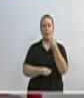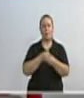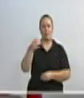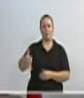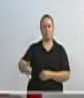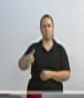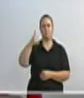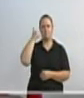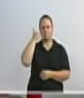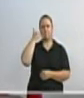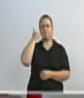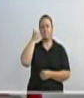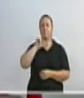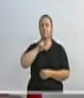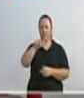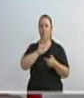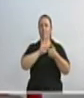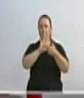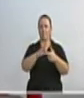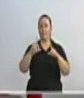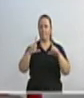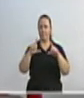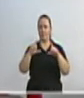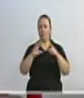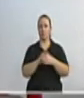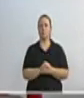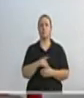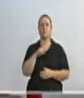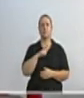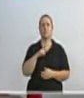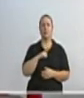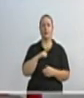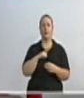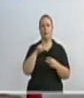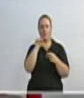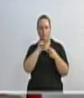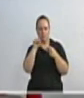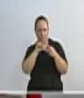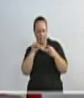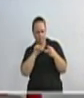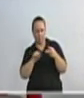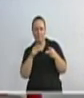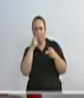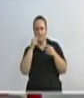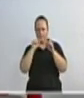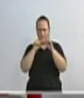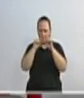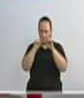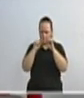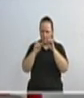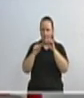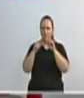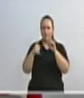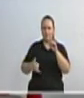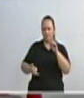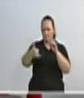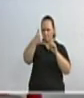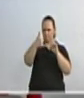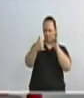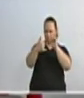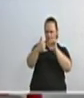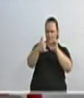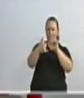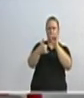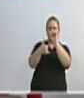tem, e depois eu posso até mostrar as fotos, 3 riscos de sinal, como está aqui agora, e eu não consigo fazer ligação. Por